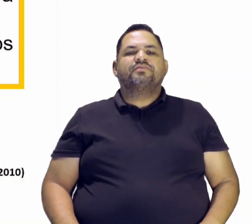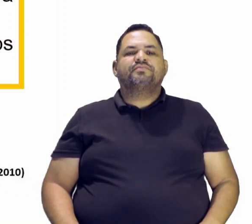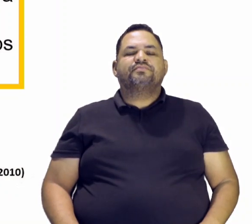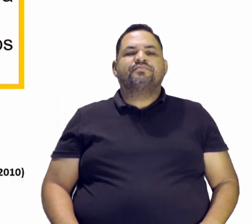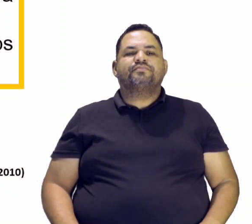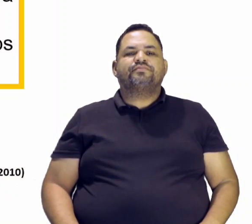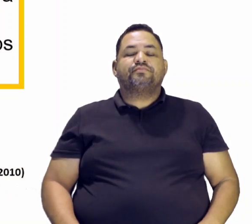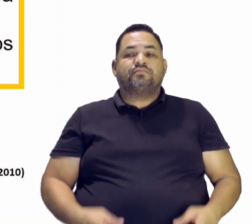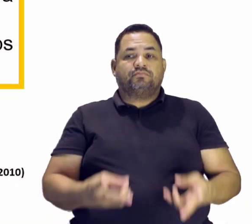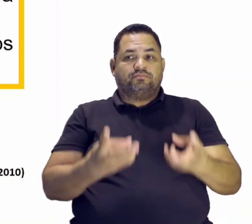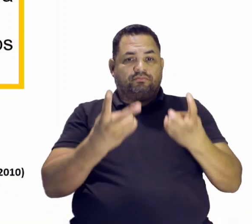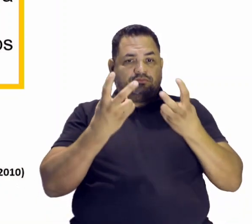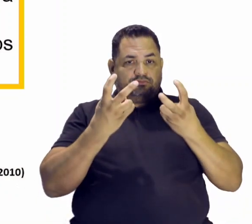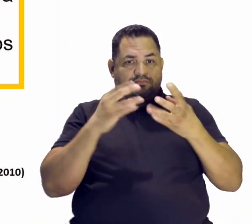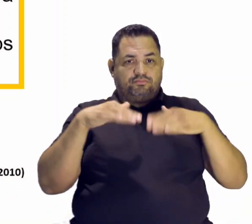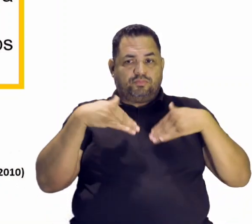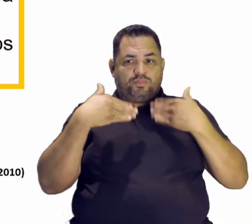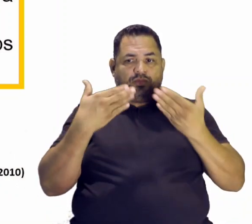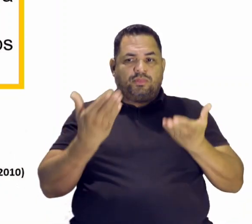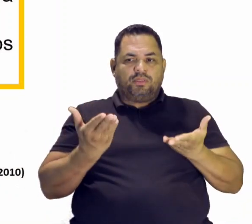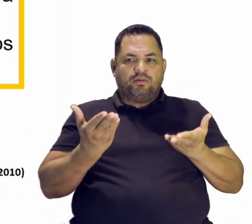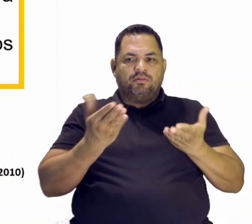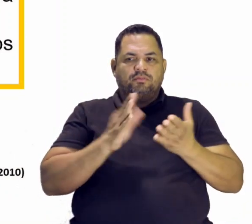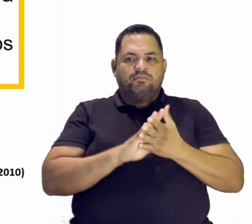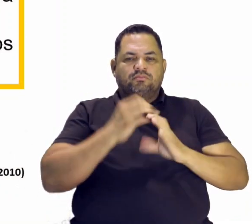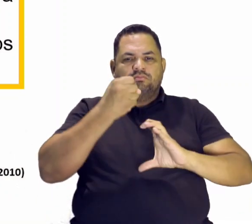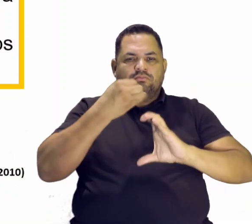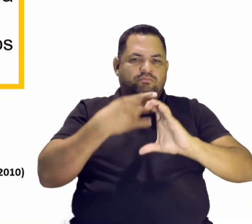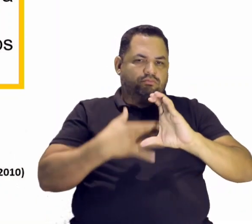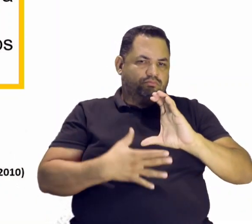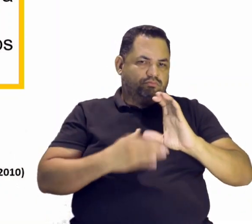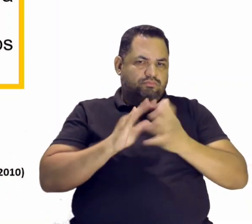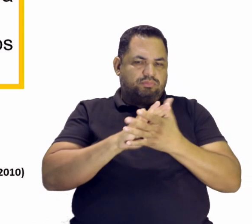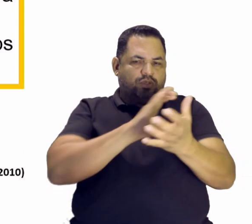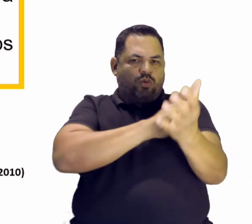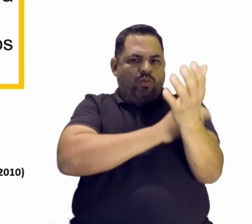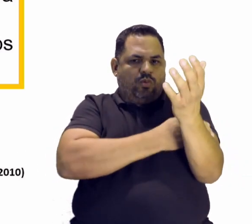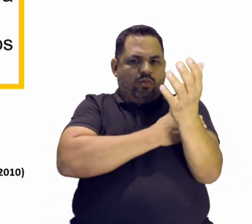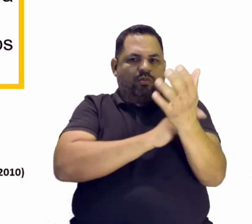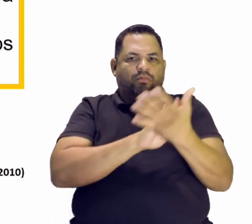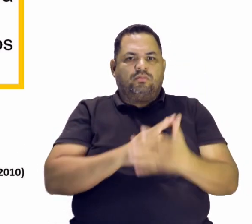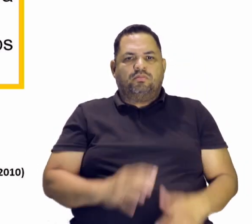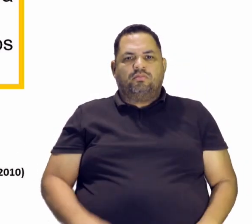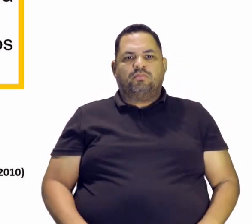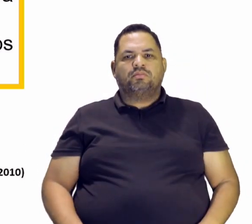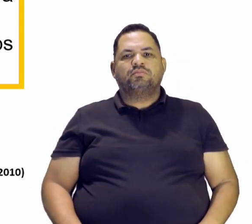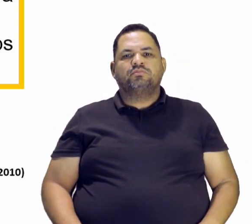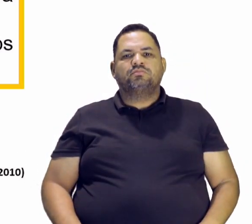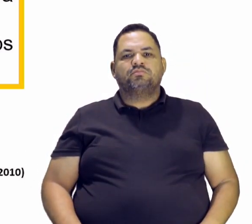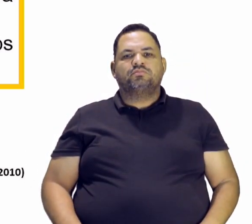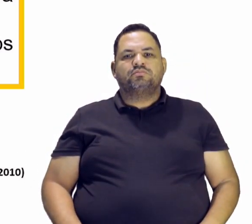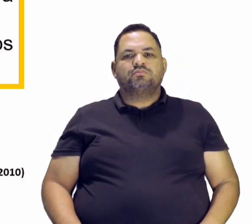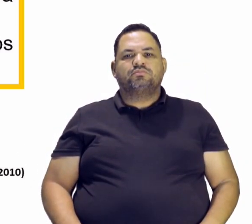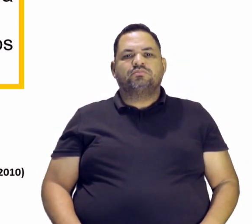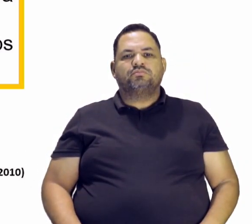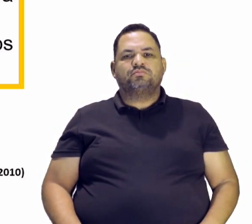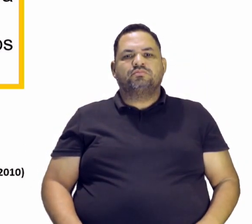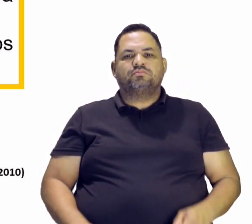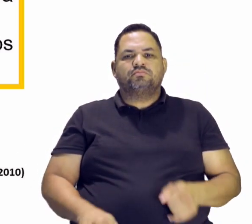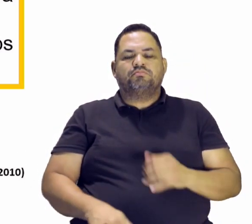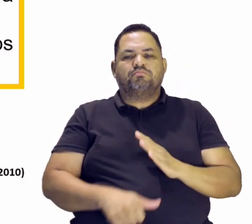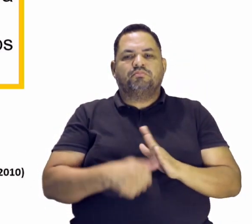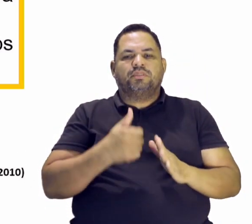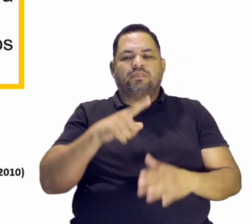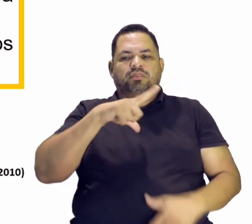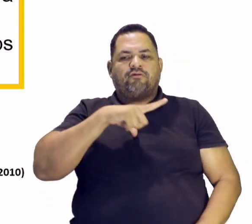gente percebe, então, qual é a função desse nosso músculo. A função dele será, primeiro, gerar